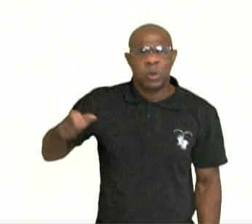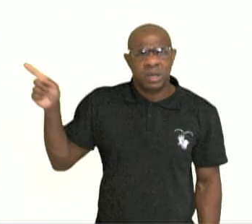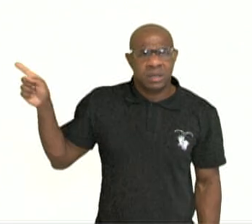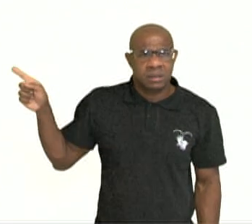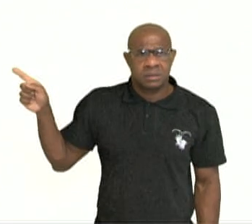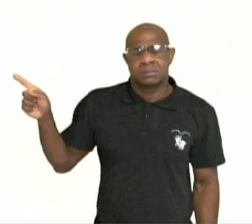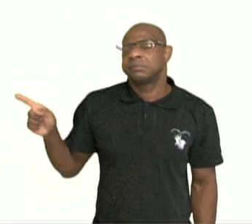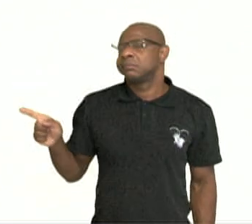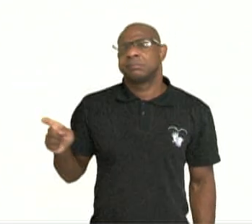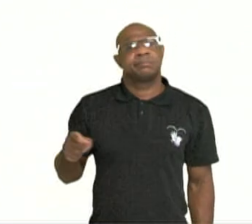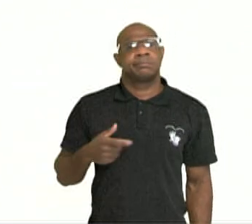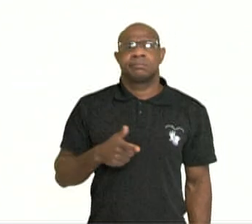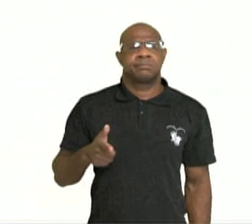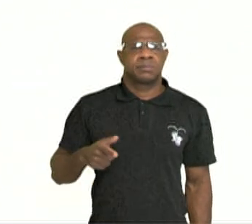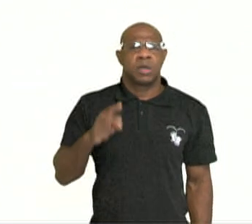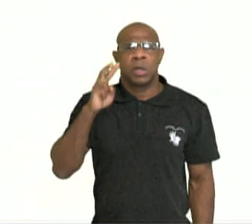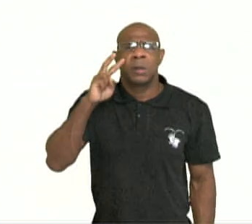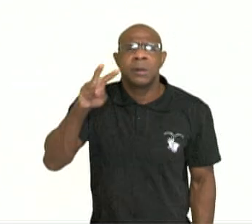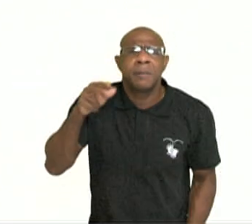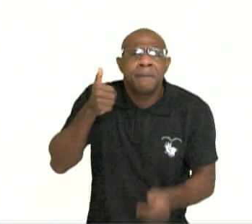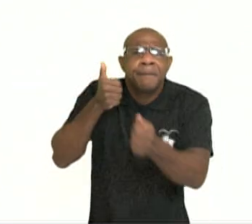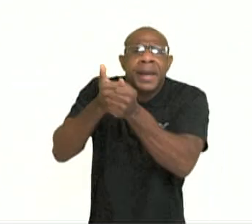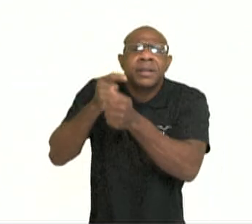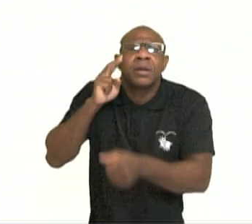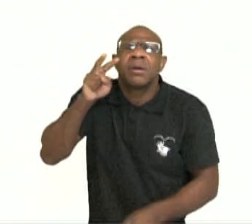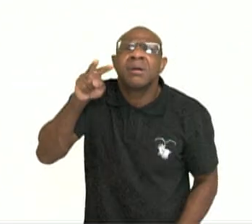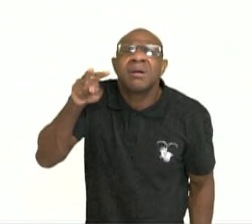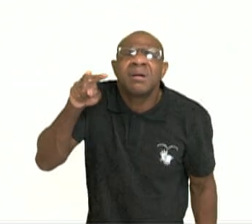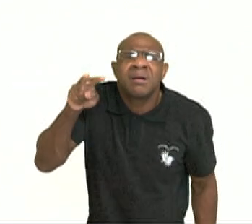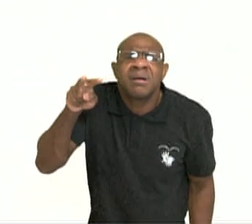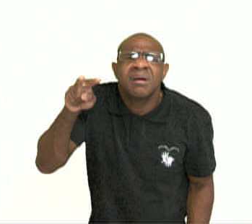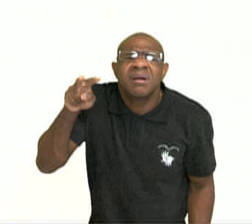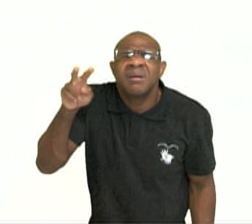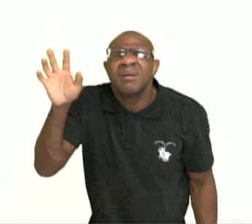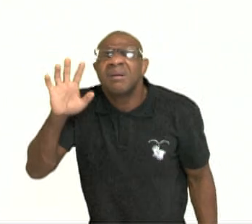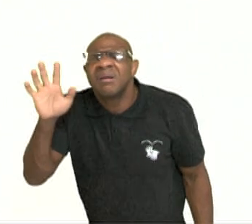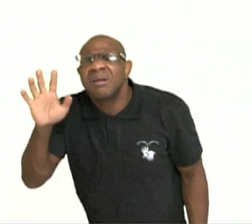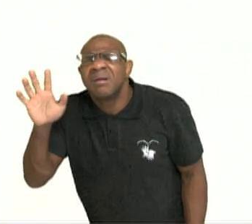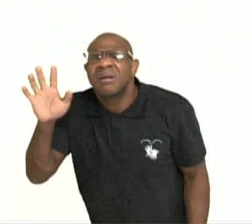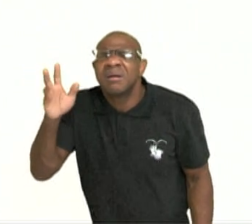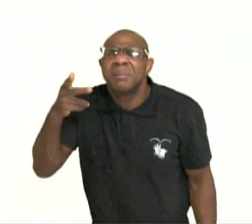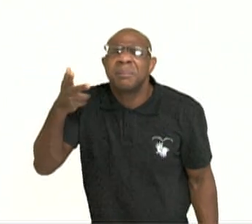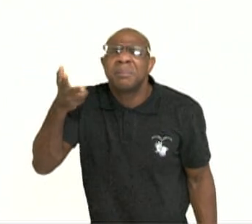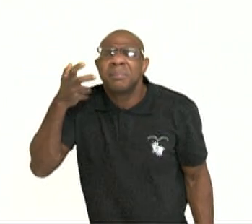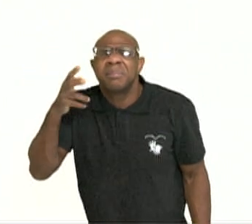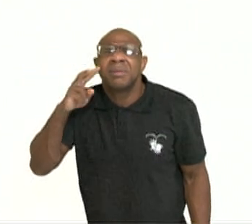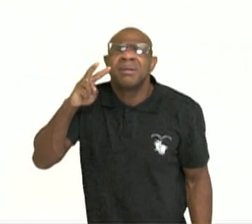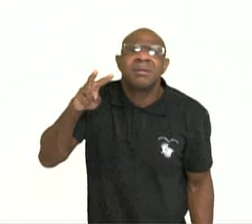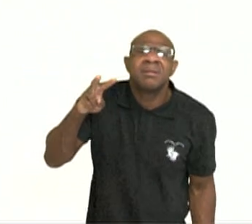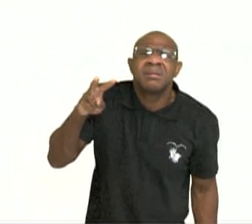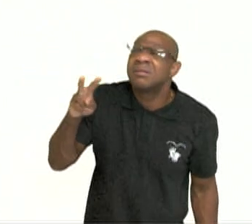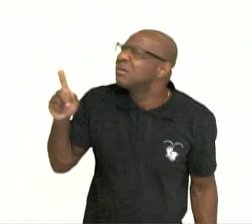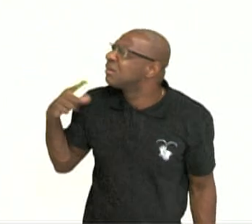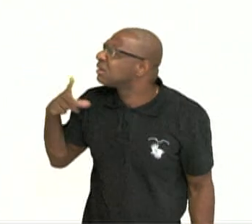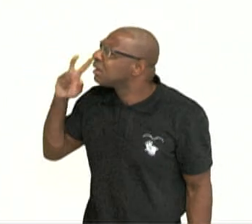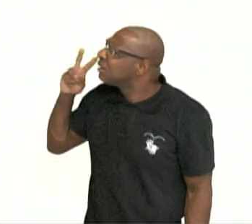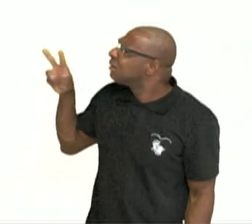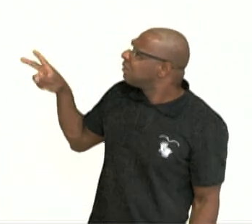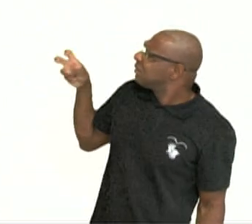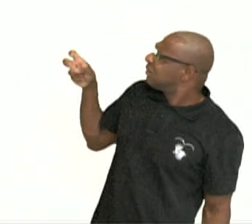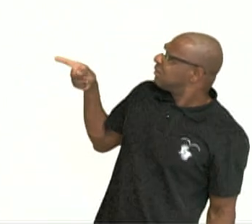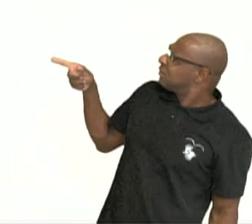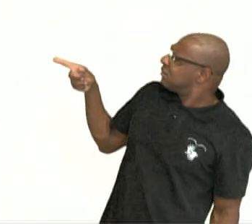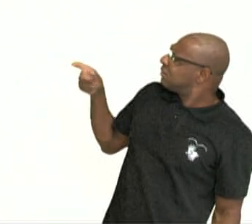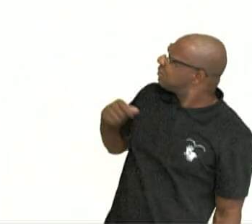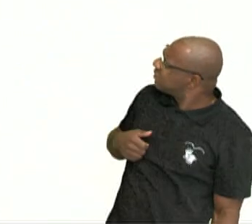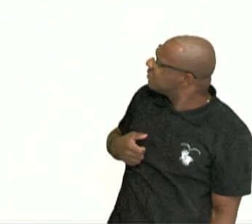Acho que não, né? Vamos olhar bem de perto? Nossa, Fabiano, parece degrau, né? Tem um solo ali e um